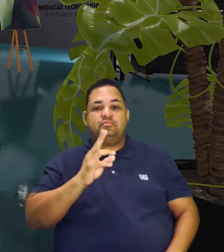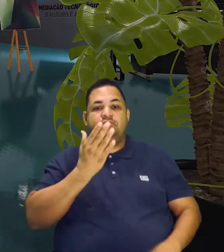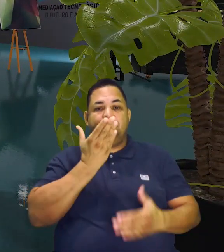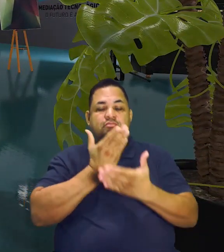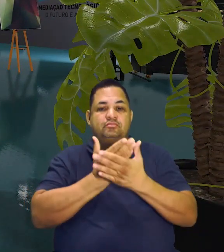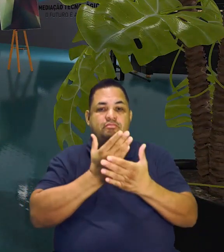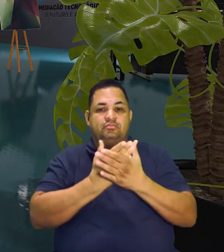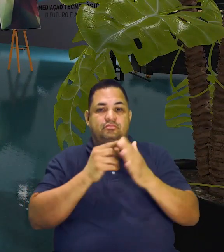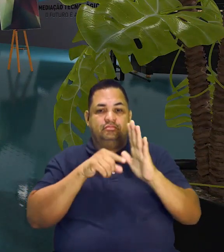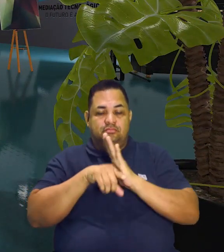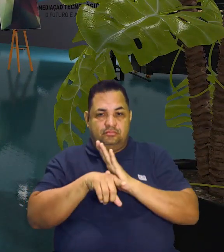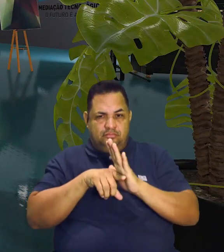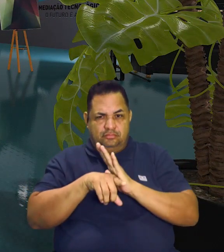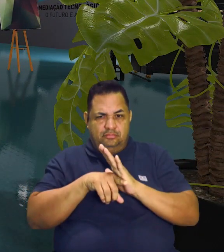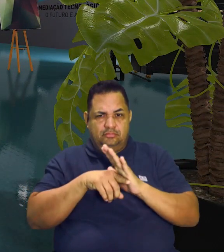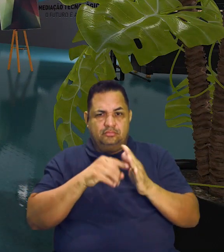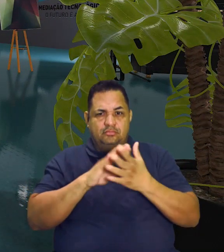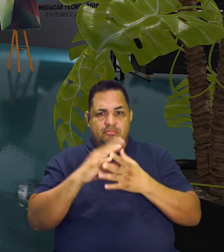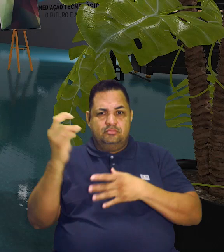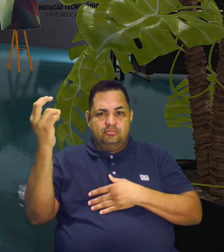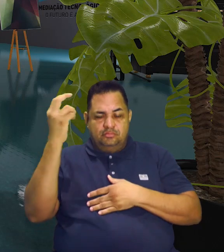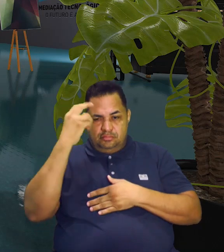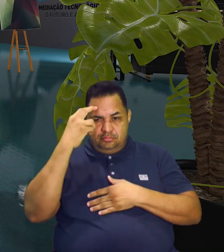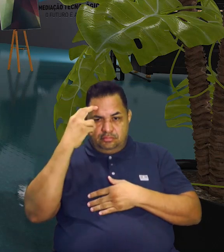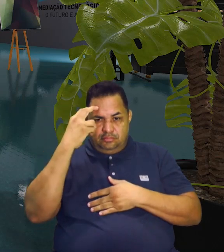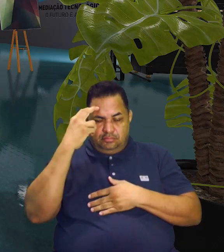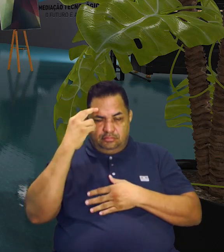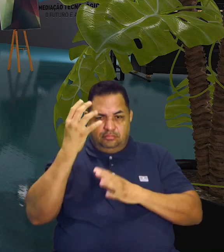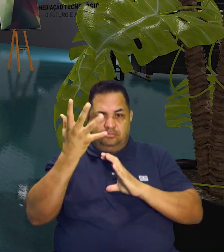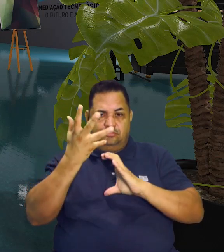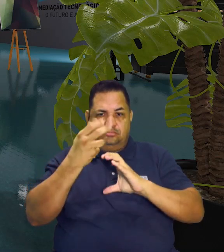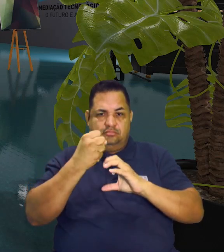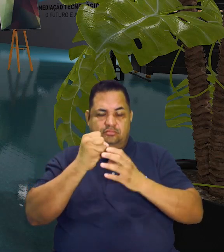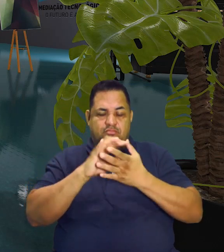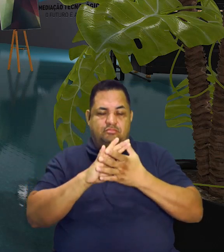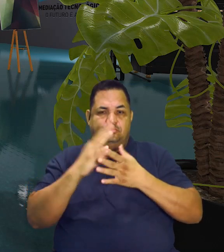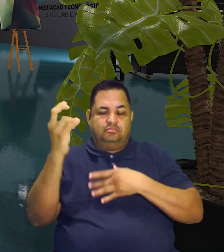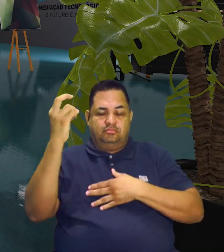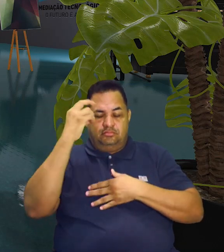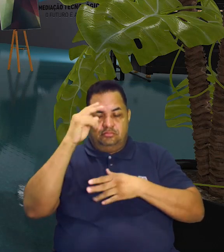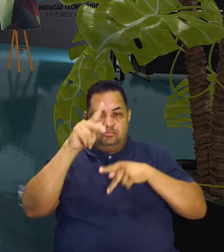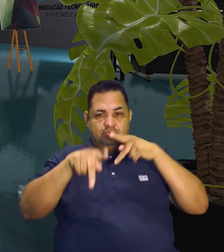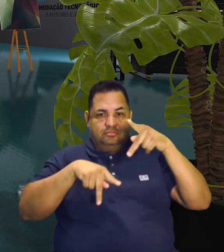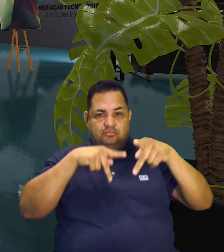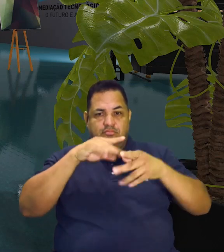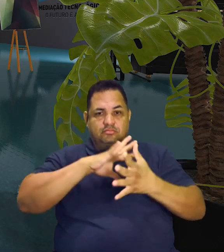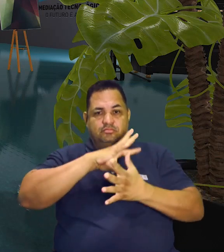estudando, pesquisando a cultura aqui da Amazônia, dos povos da Amazônia,